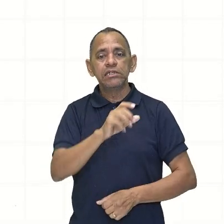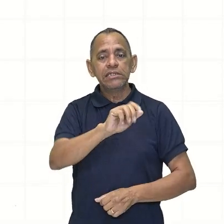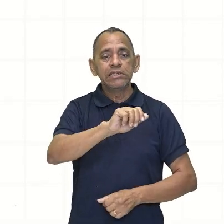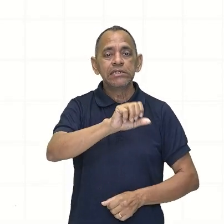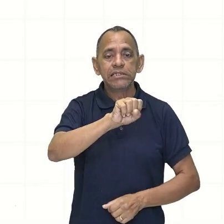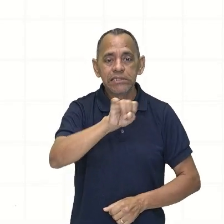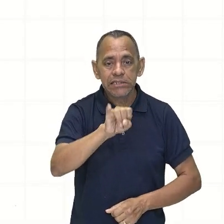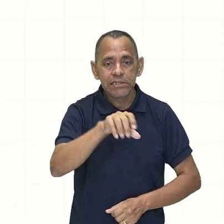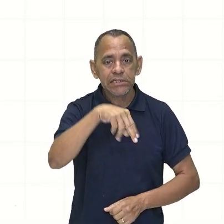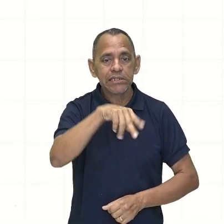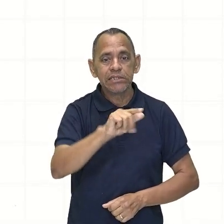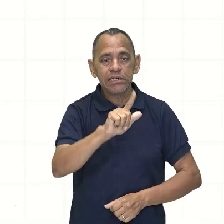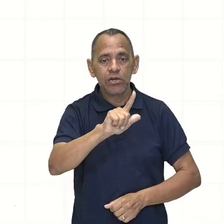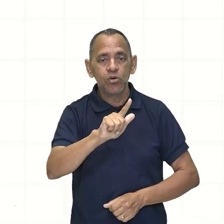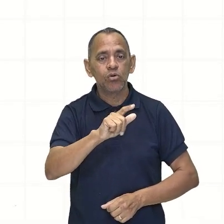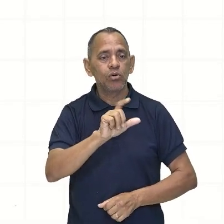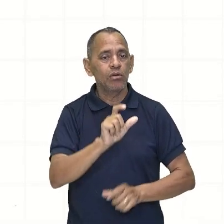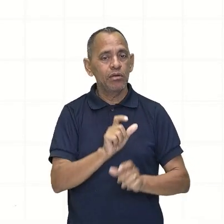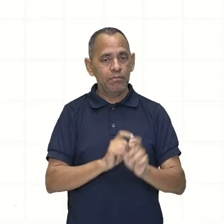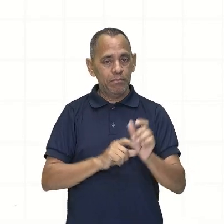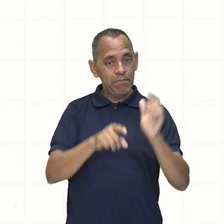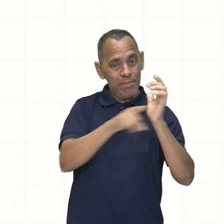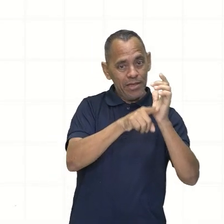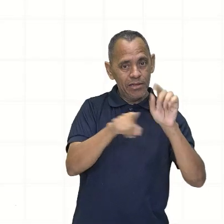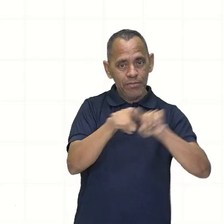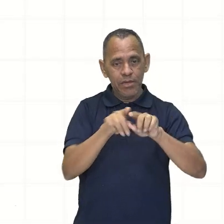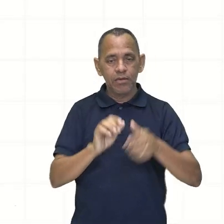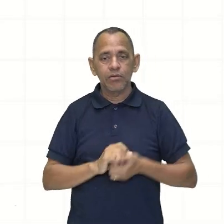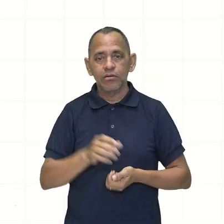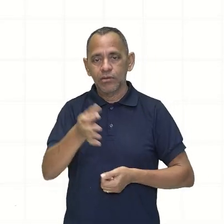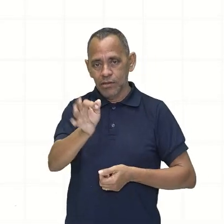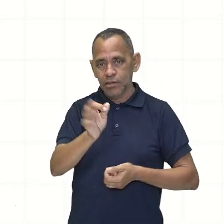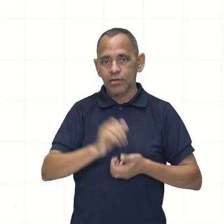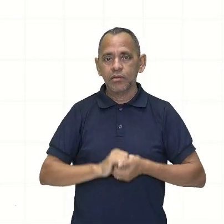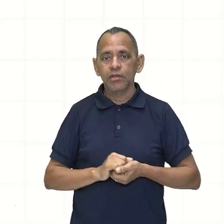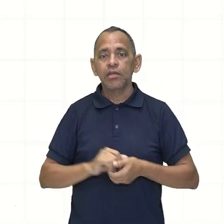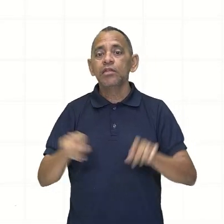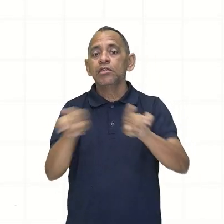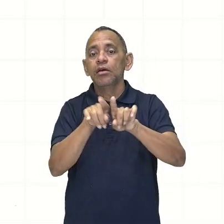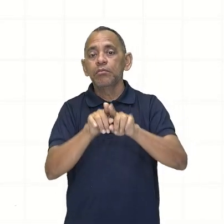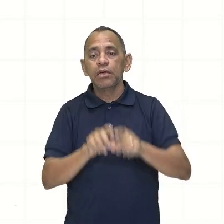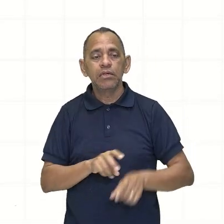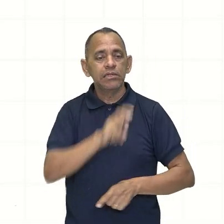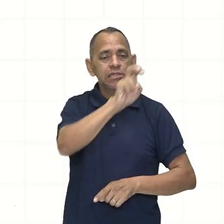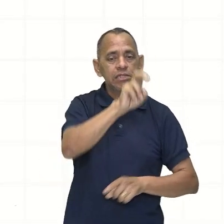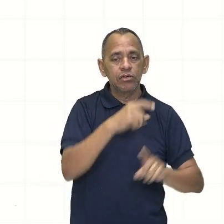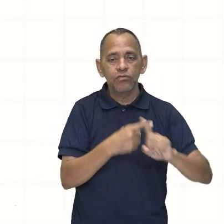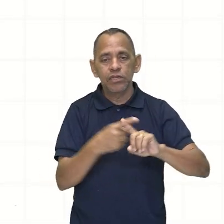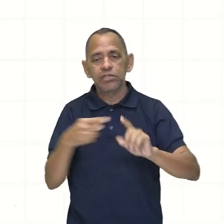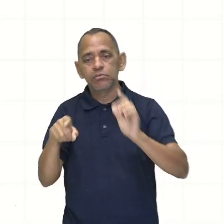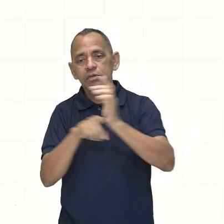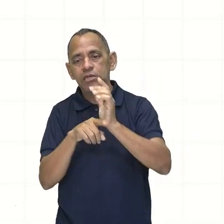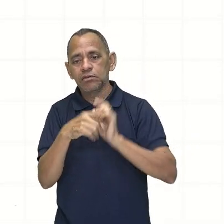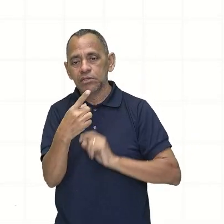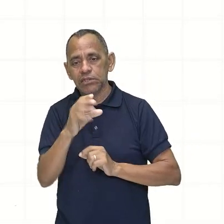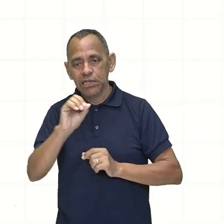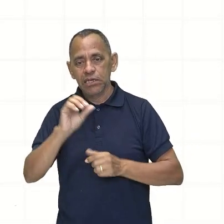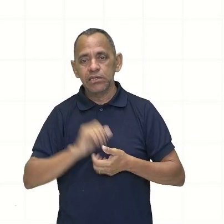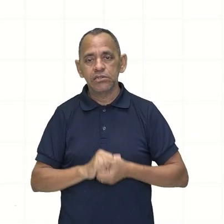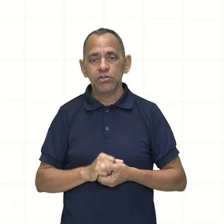133, ok? Da mesma forma, 5 vezes menos 10